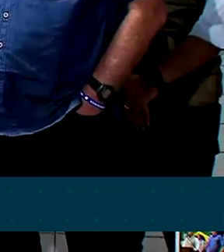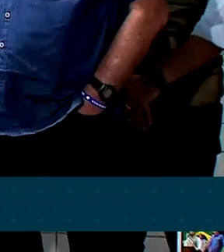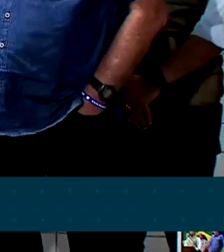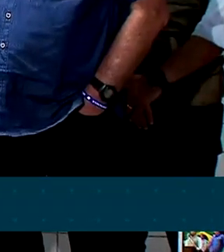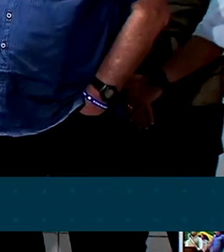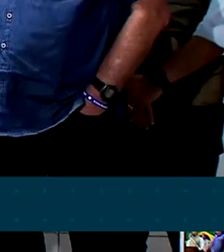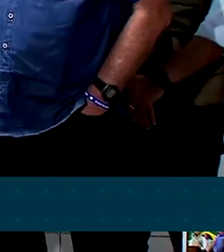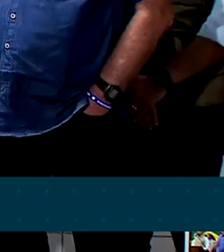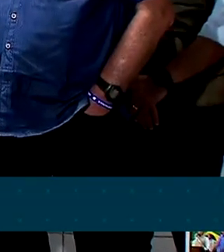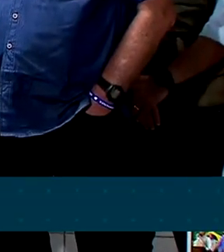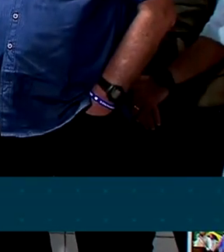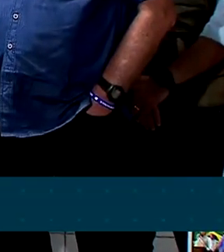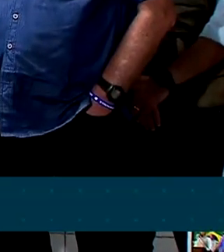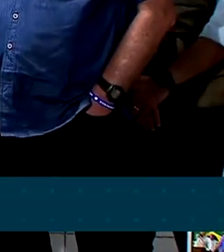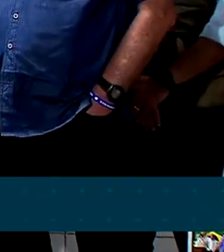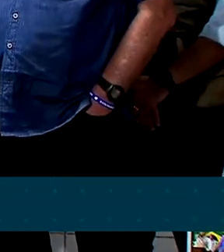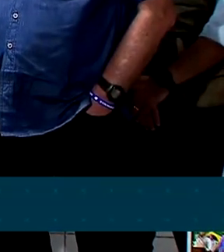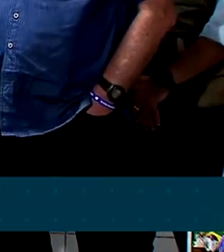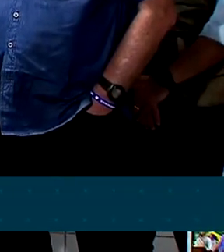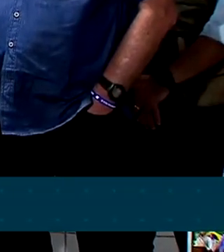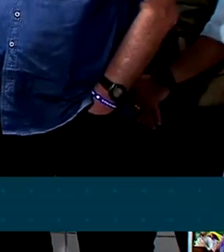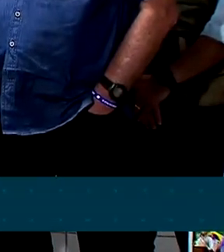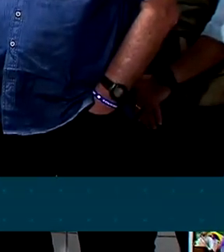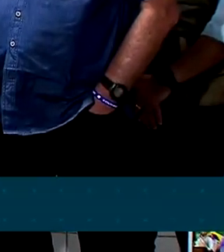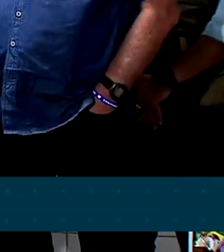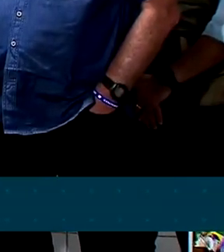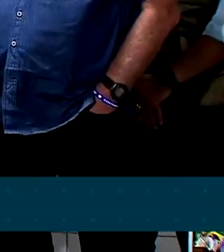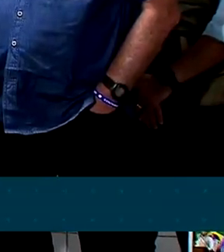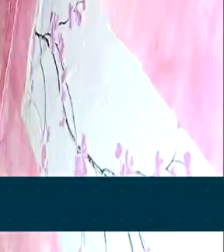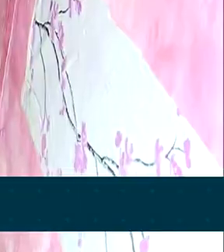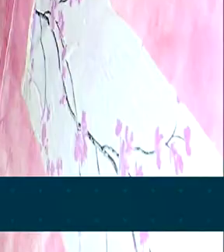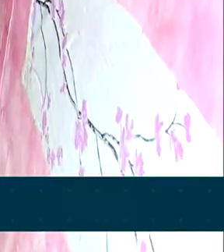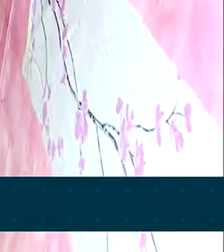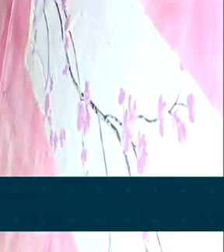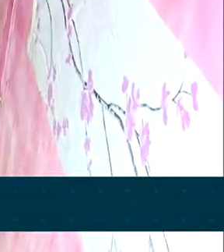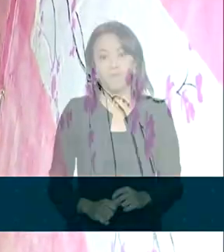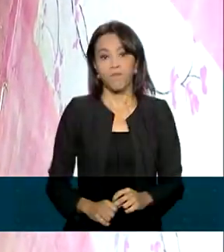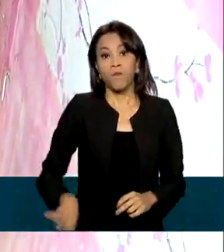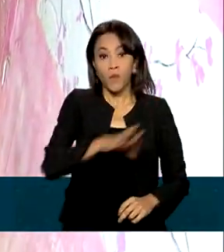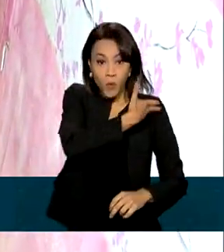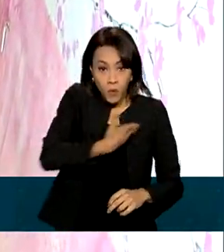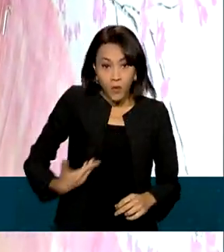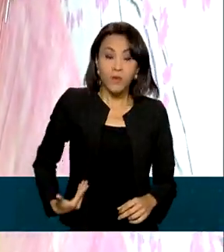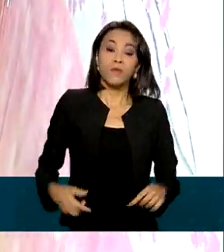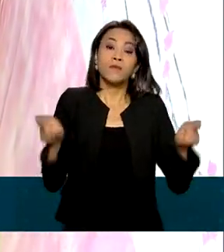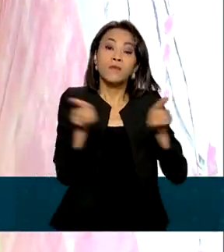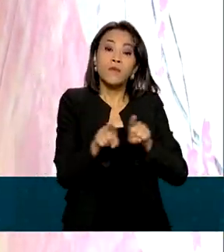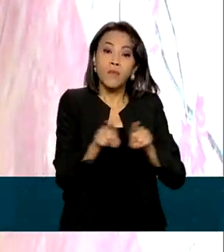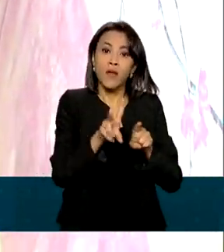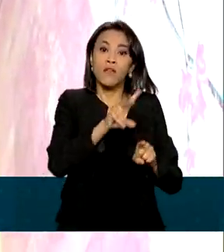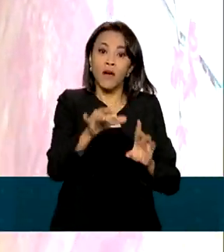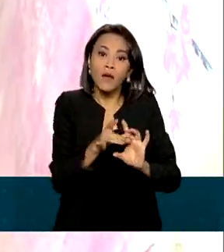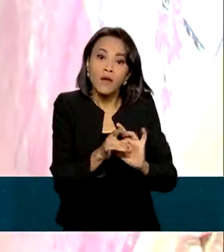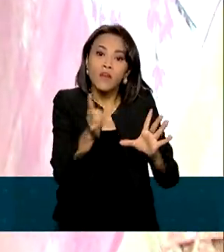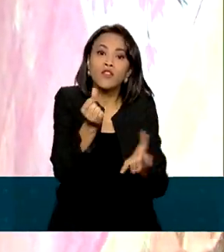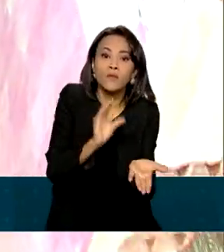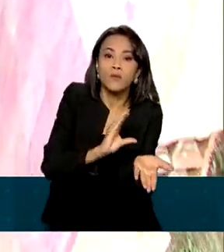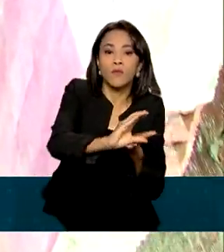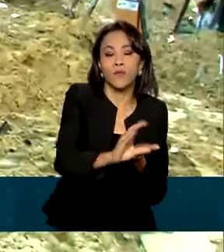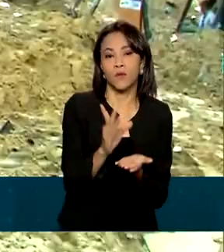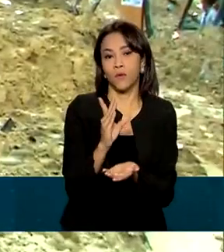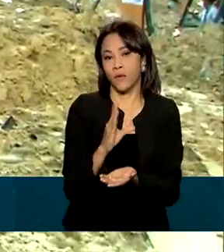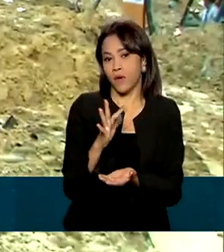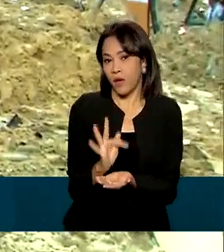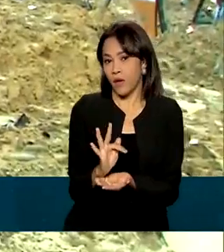36 meses sem nenhum tipo de carga que você não tipo de os números para essas pessoas o governo também vai liberar o saque de valores do